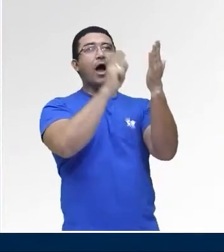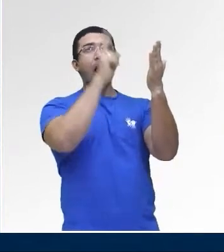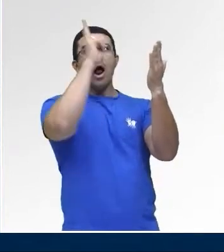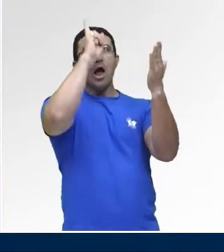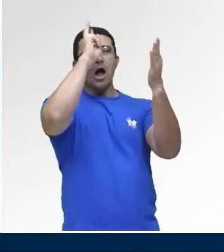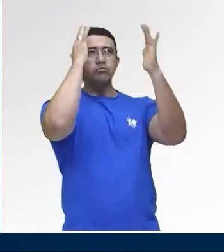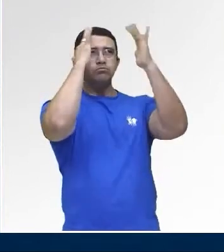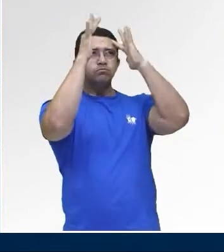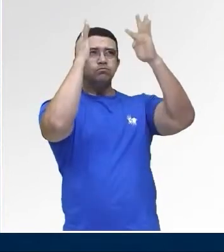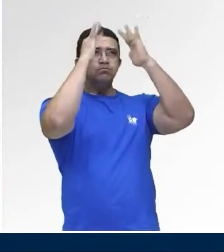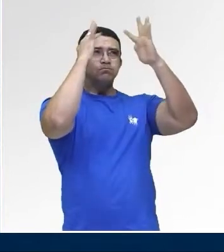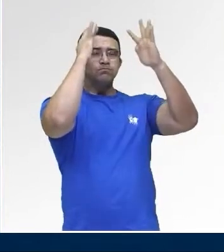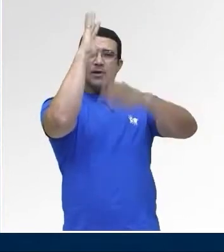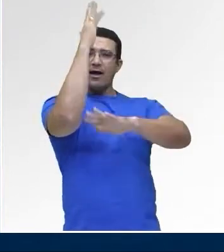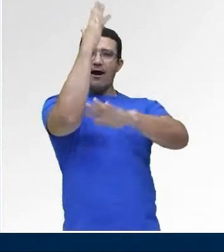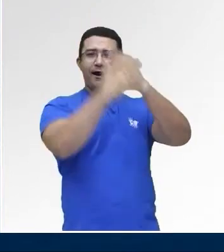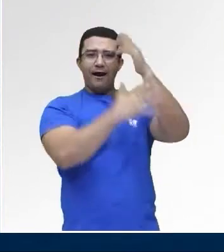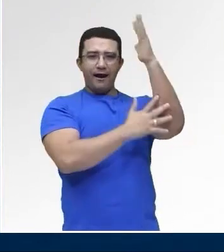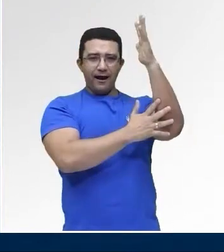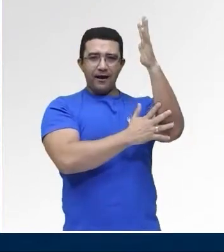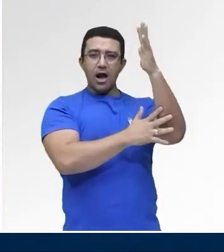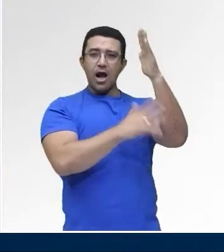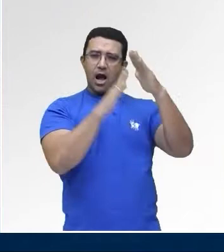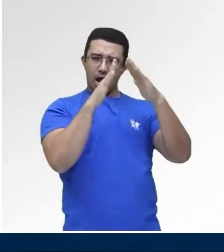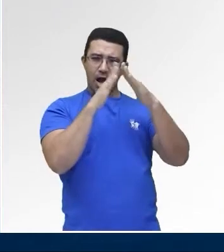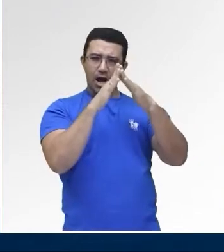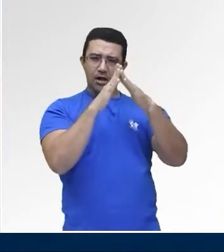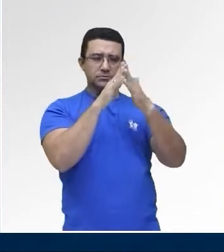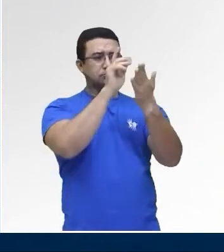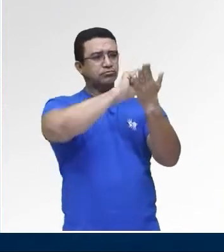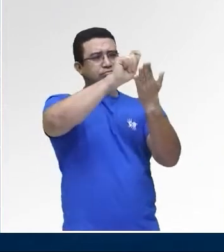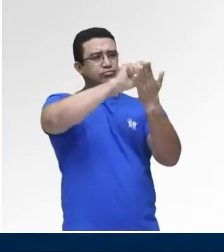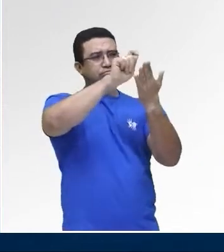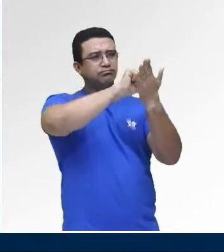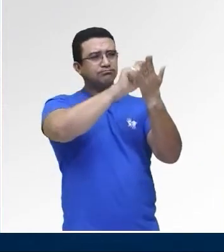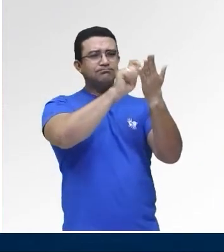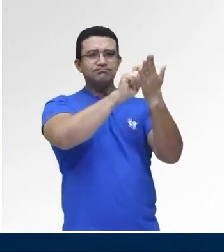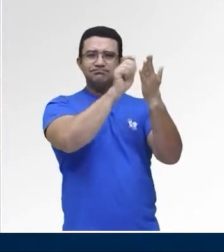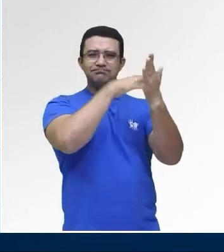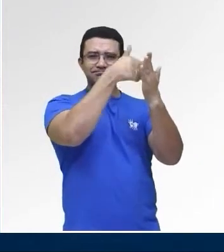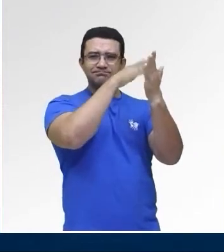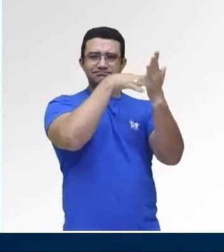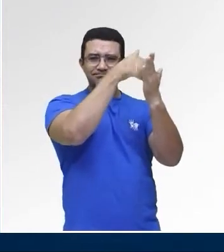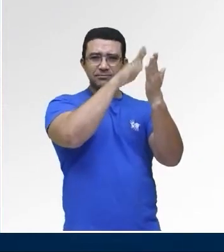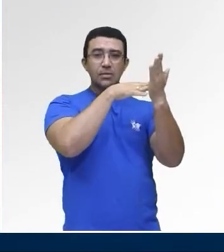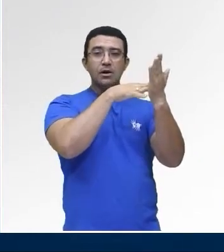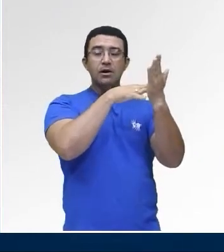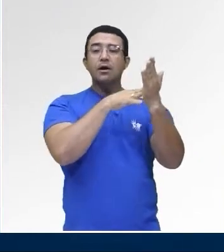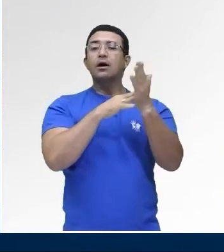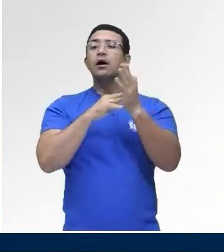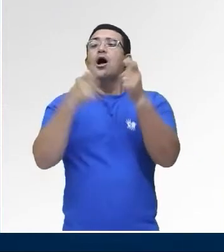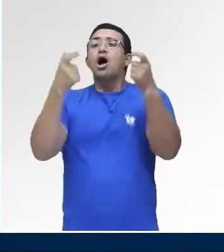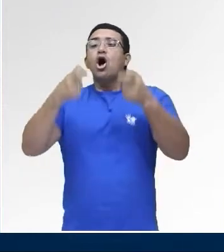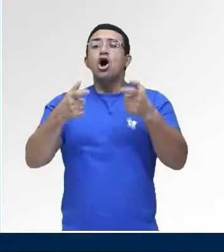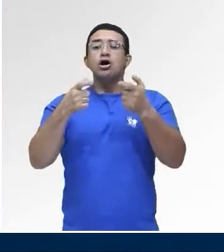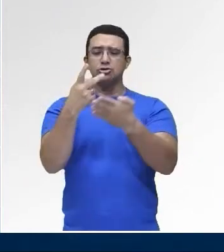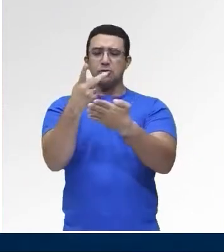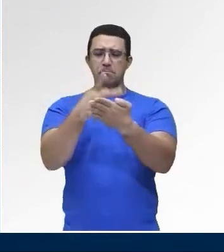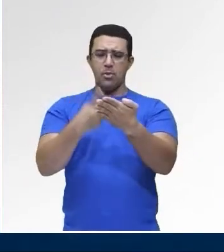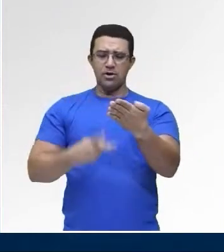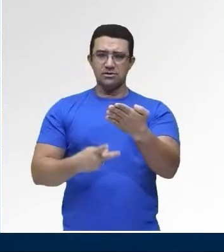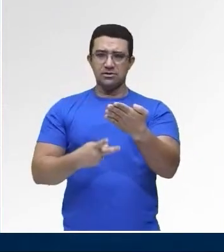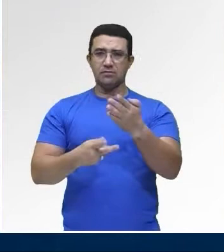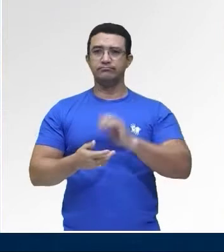natureza, a casa, né? Então, onde é que está a poesia? Olhando para